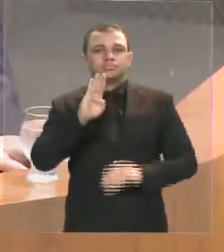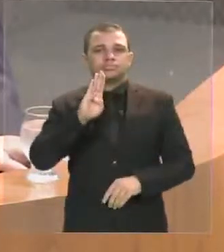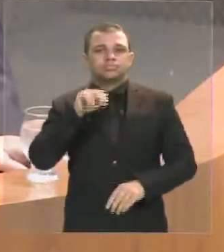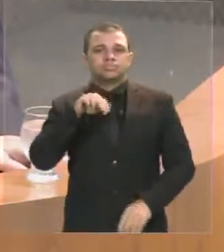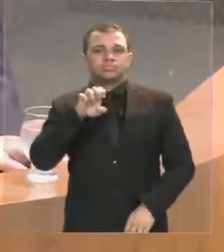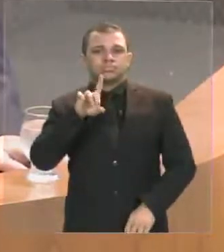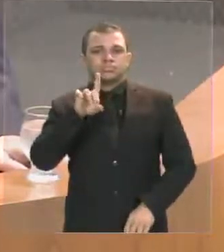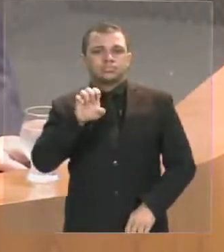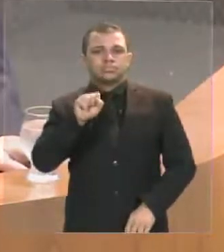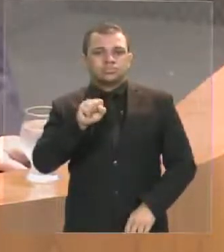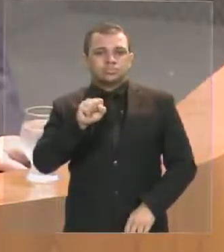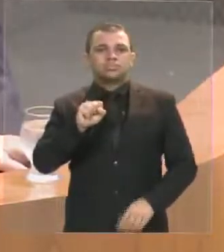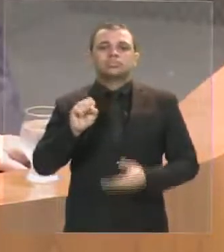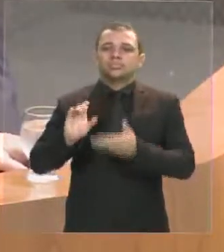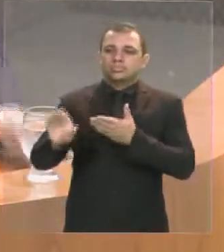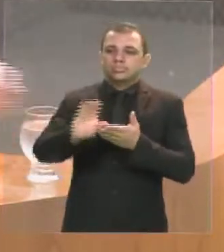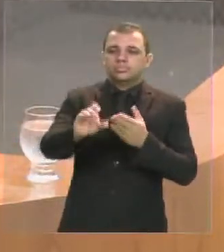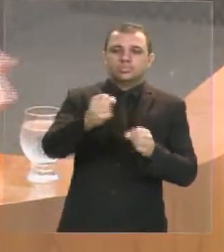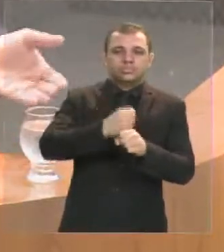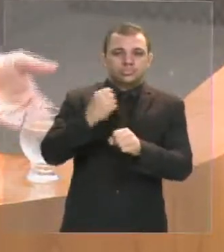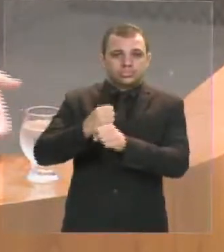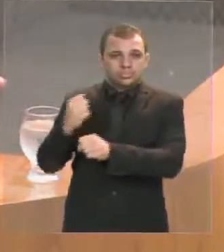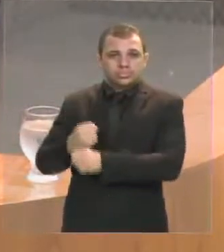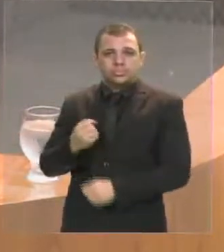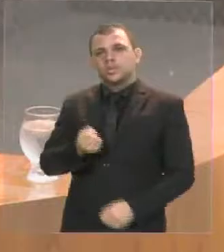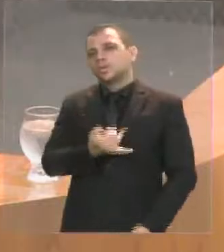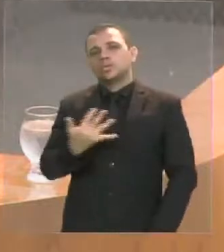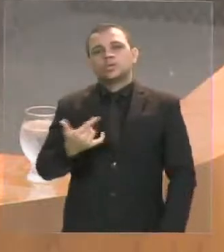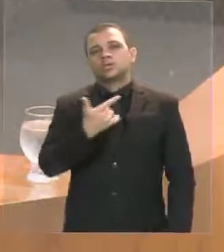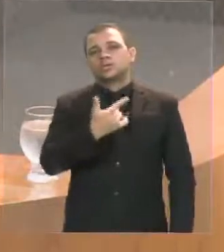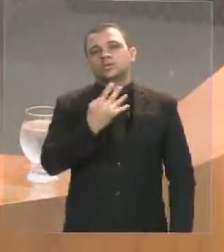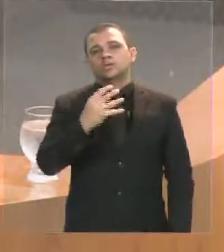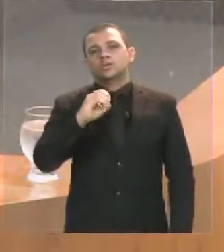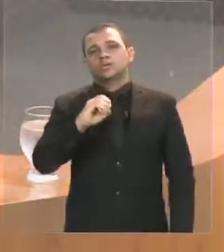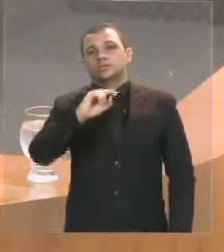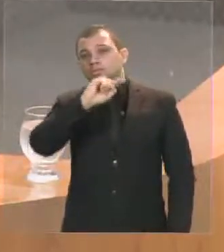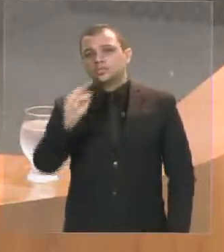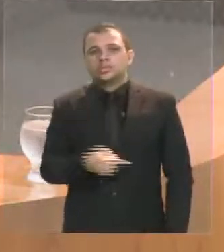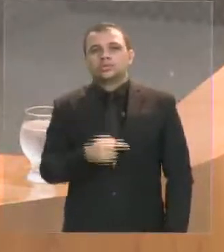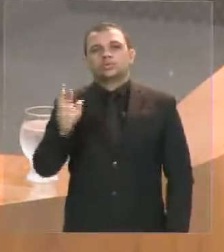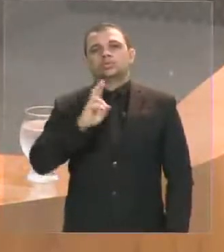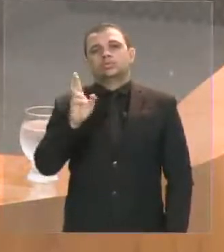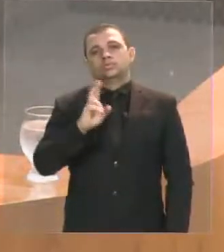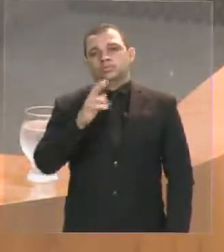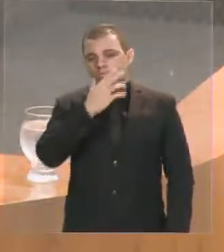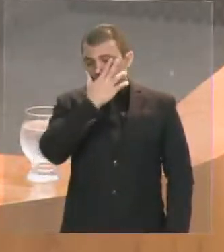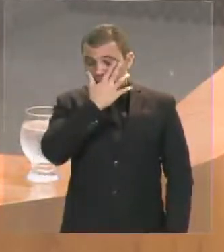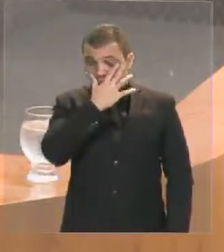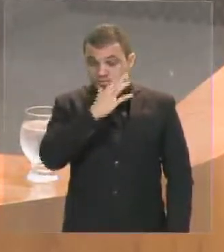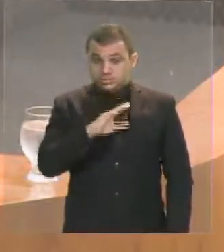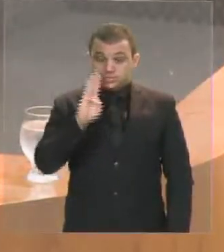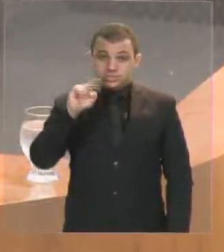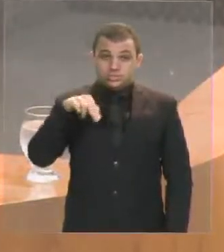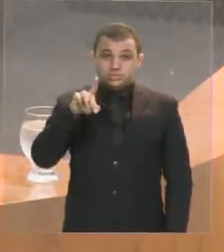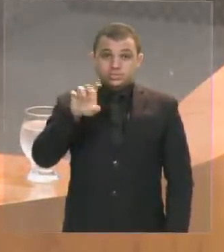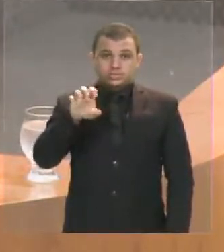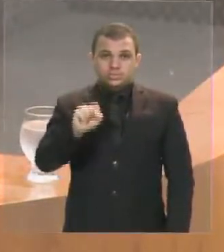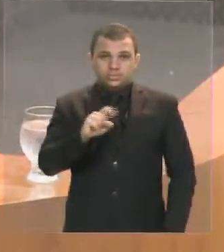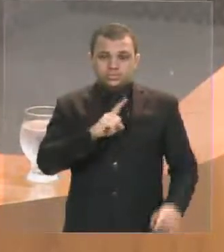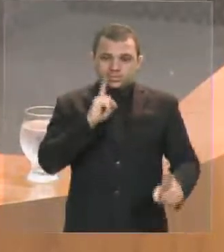pelos competentes foi uma glosa de 240 milhões, deputado. O BNDES